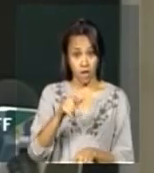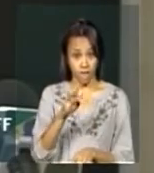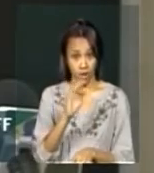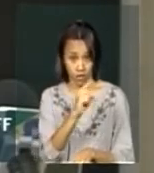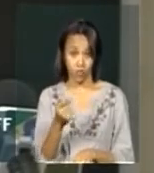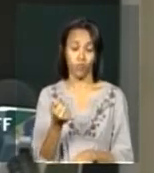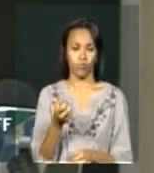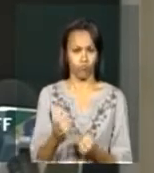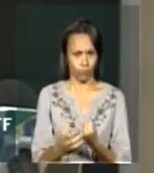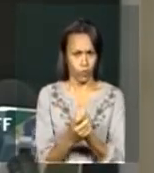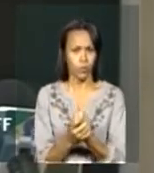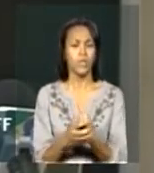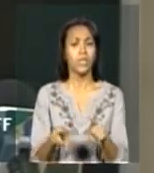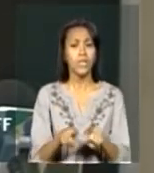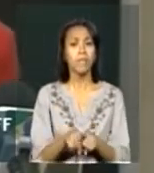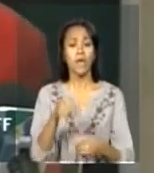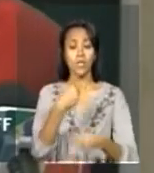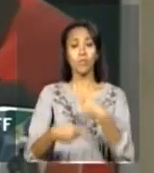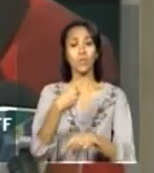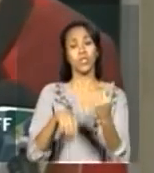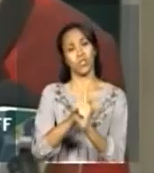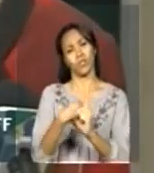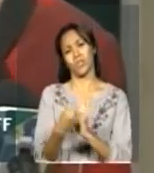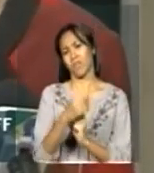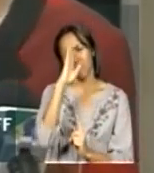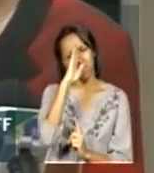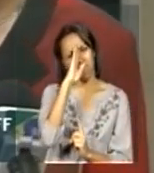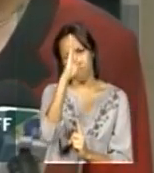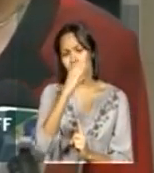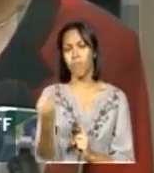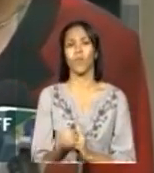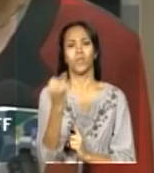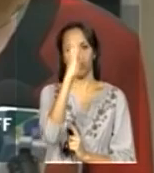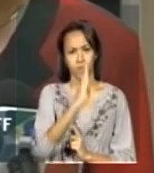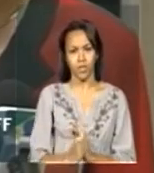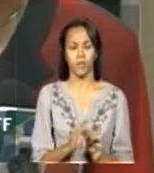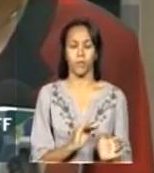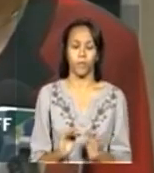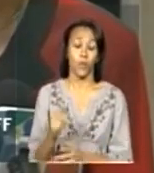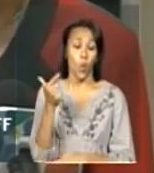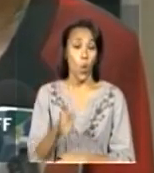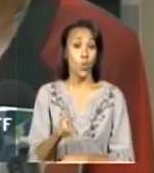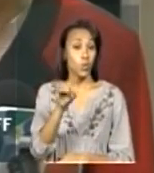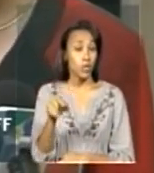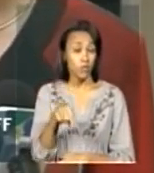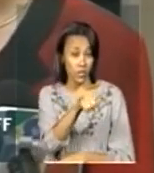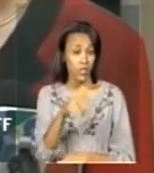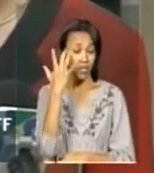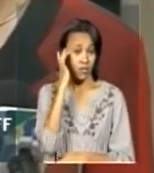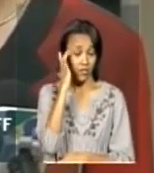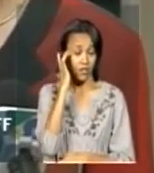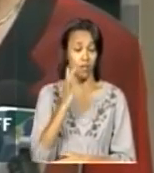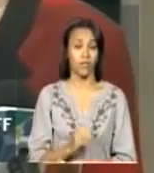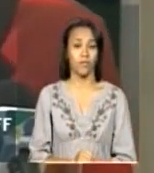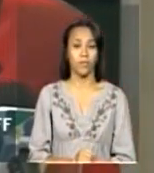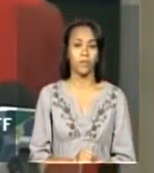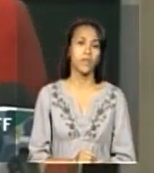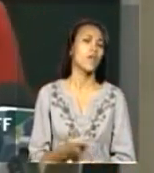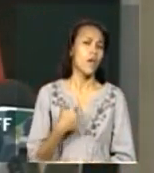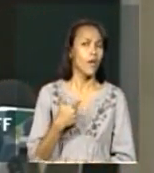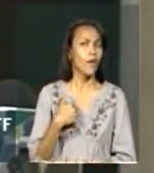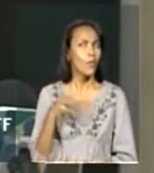sociais que são essenciais pro nosso país. Eh, outro dia, inclusive vocês acharam, né,